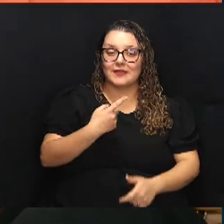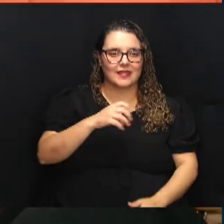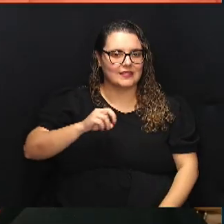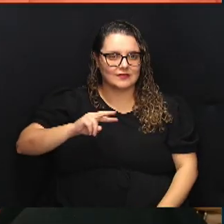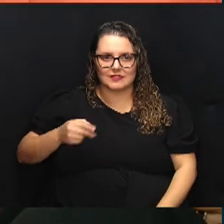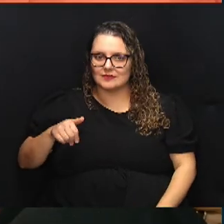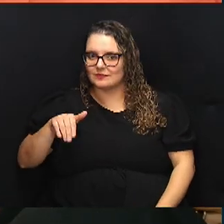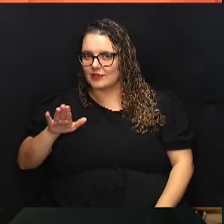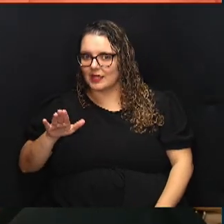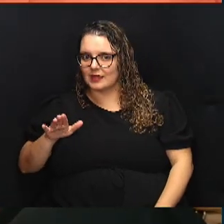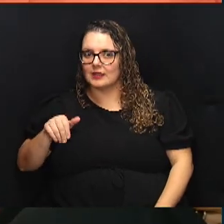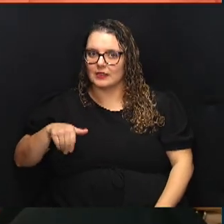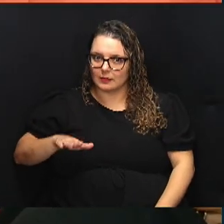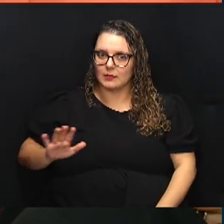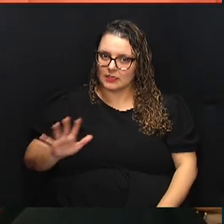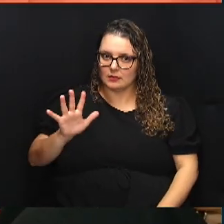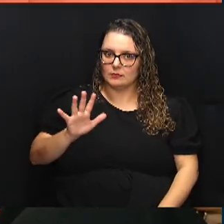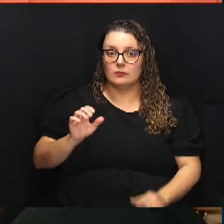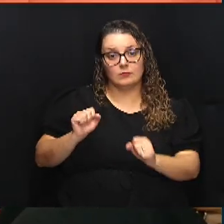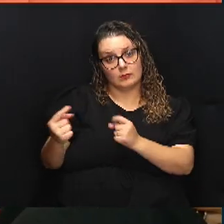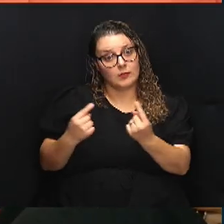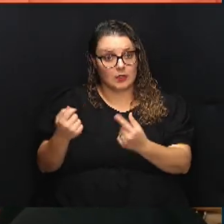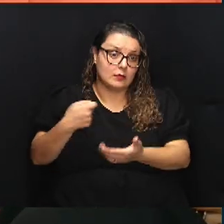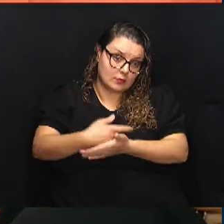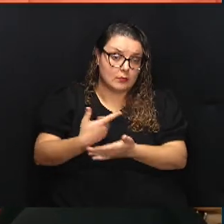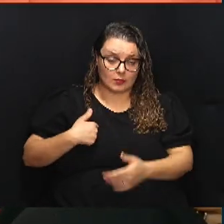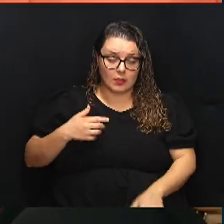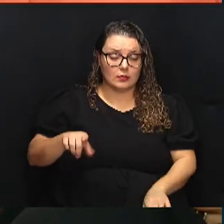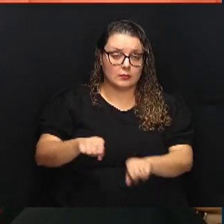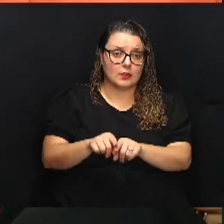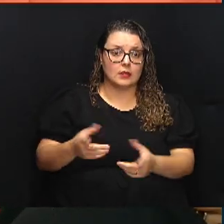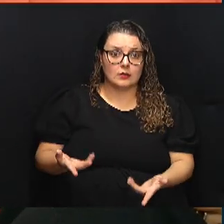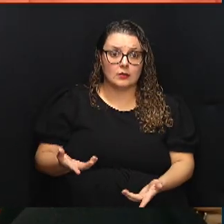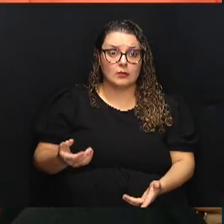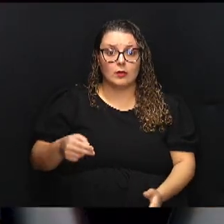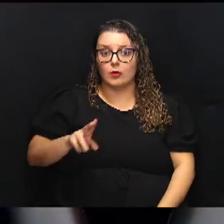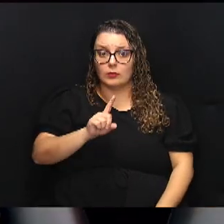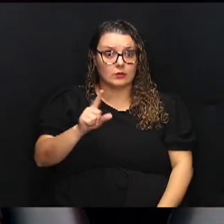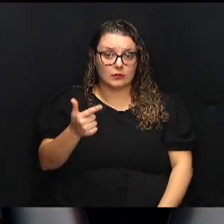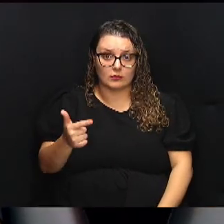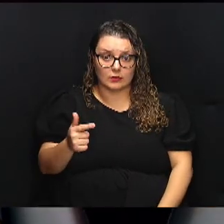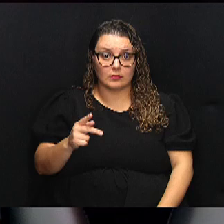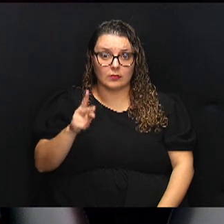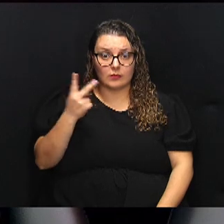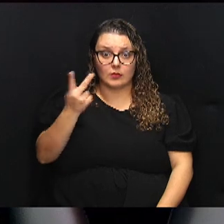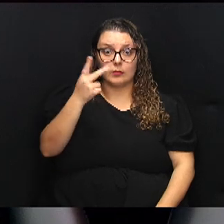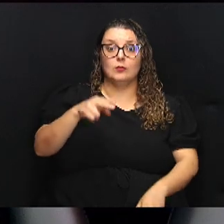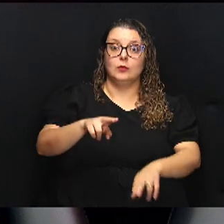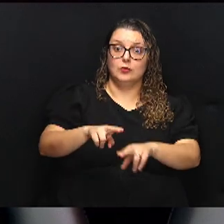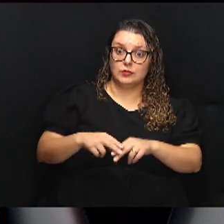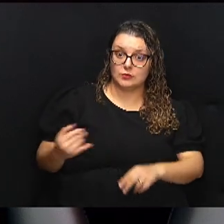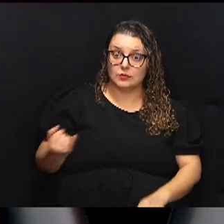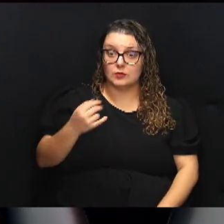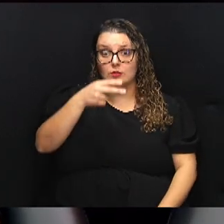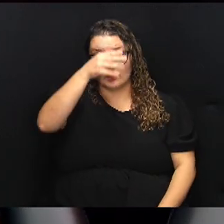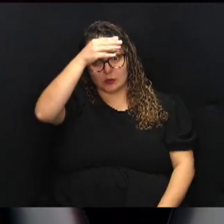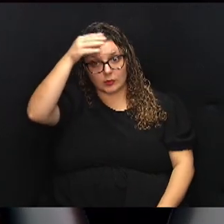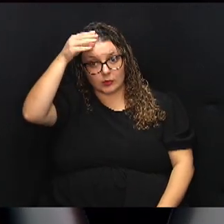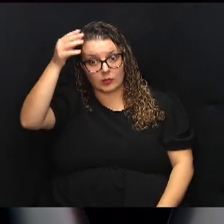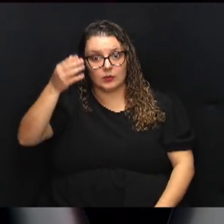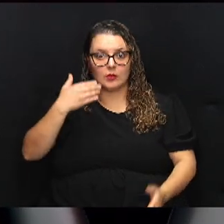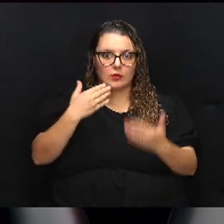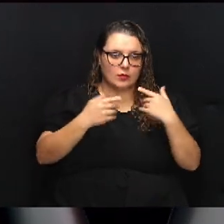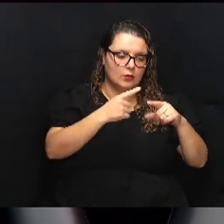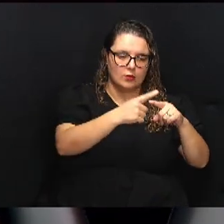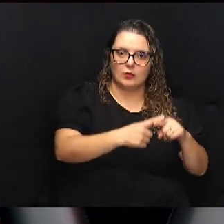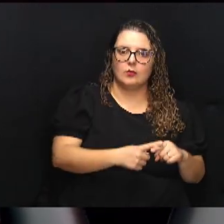mais e é mais caro, pode ser que elas comprem o meu também. Ou pode ser que elas não veem valor nisso. Por isso que é importante você falar com o cliente. Falar com os concorrentes, fazer